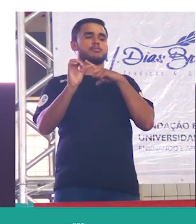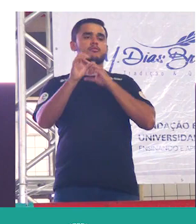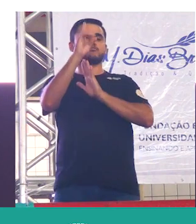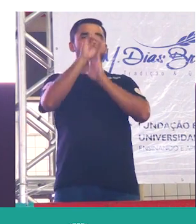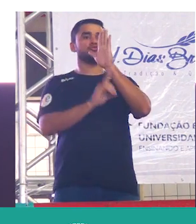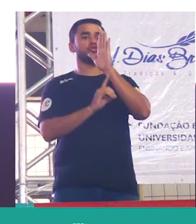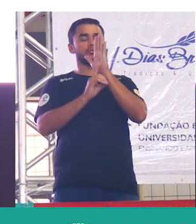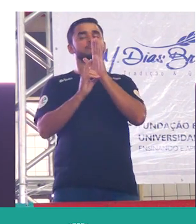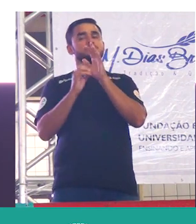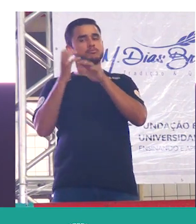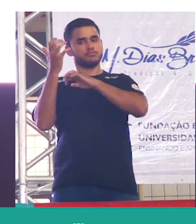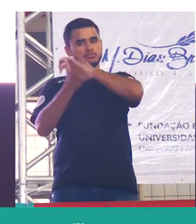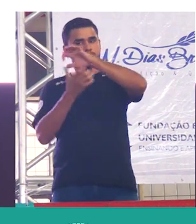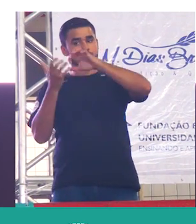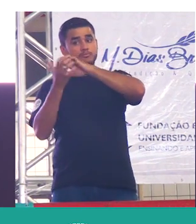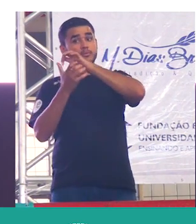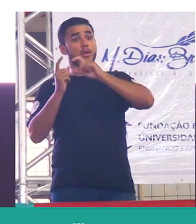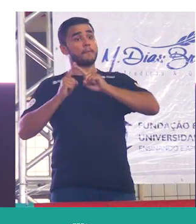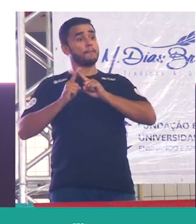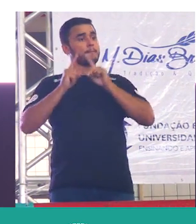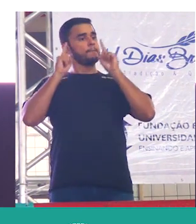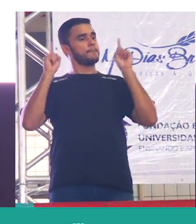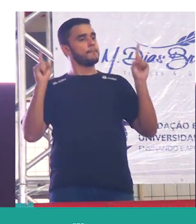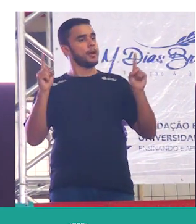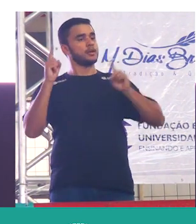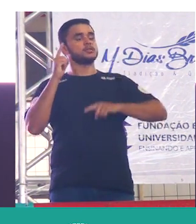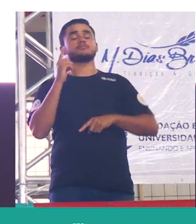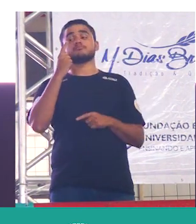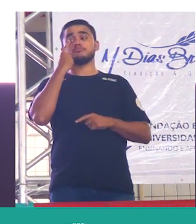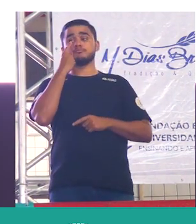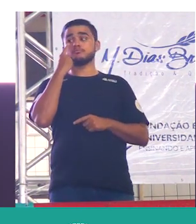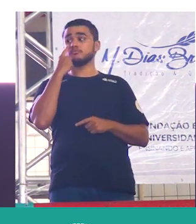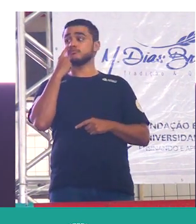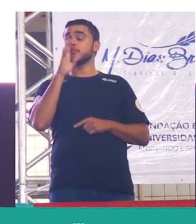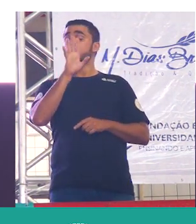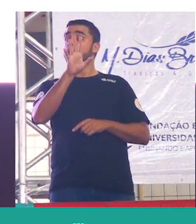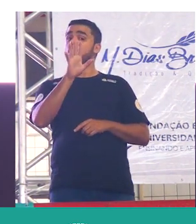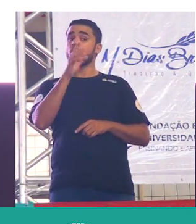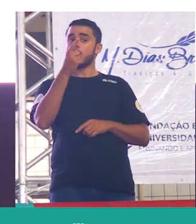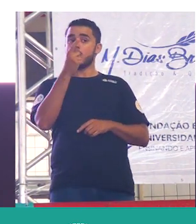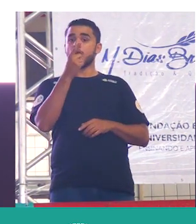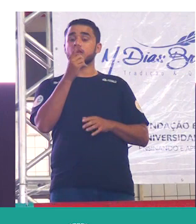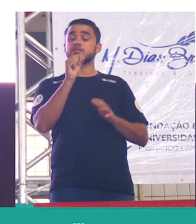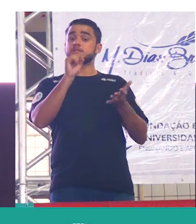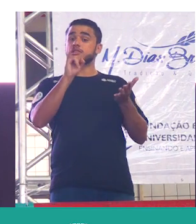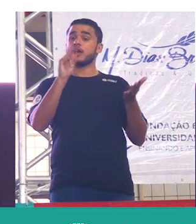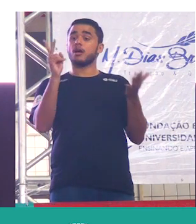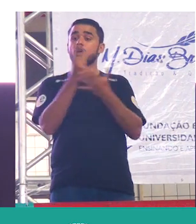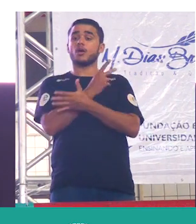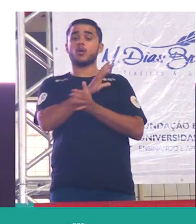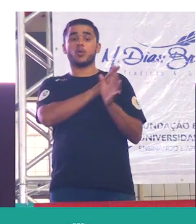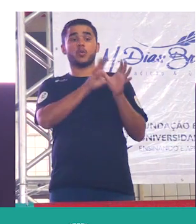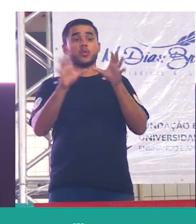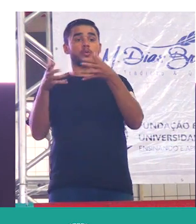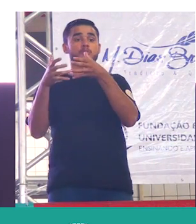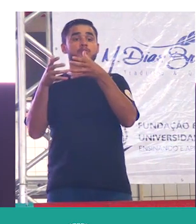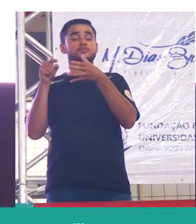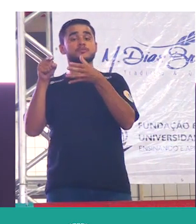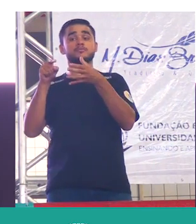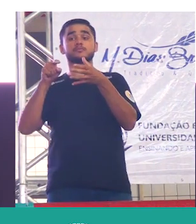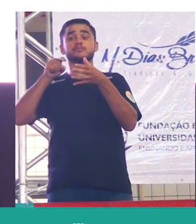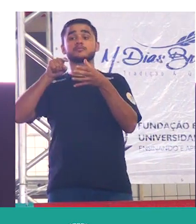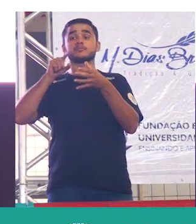à greve com uma ressalva, abre aspas, exceto as categorias que não